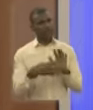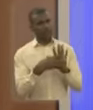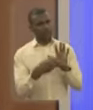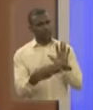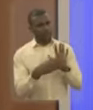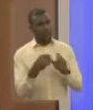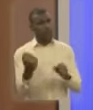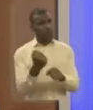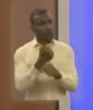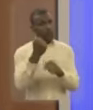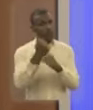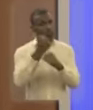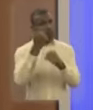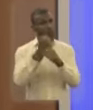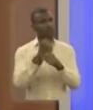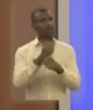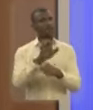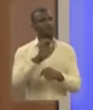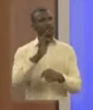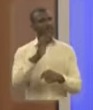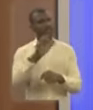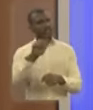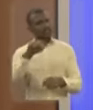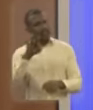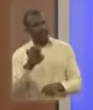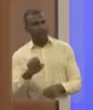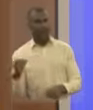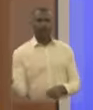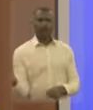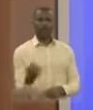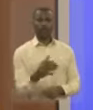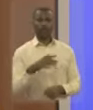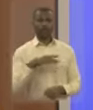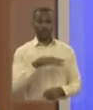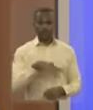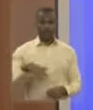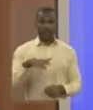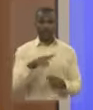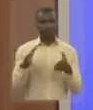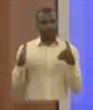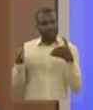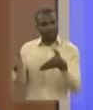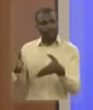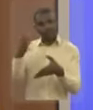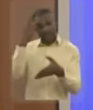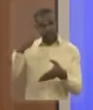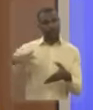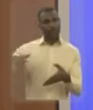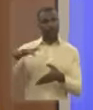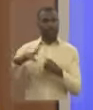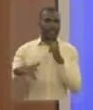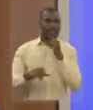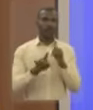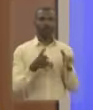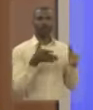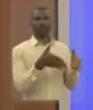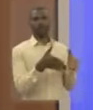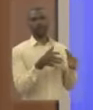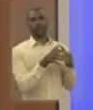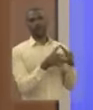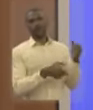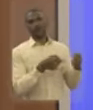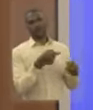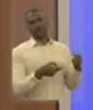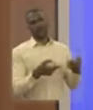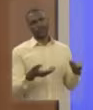a gente quer construir de uma gestão mais eficiente mais moderna de uma cidade voltada para as pessoas e não apenas para um partido